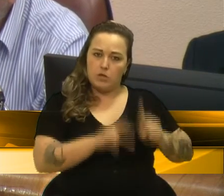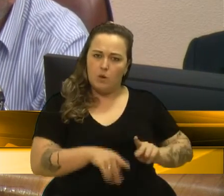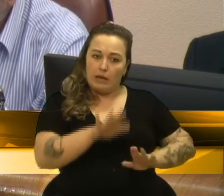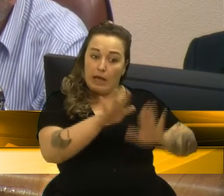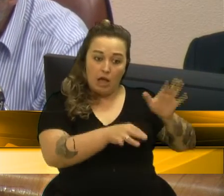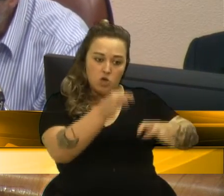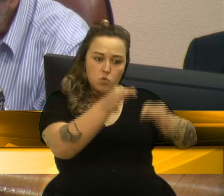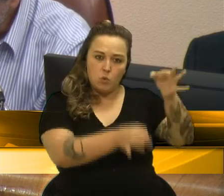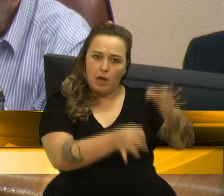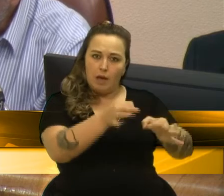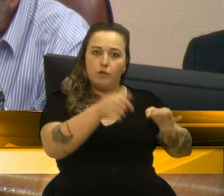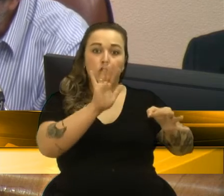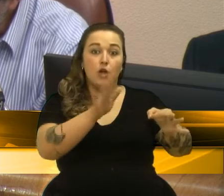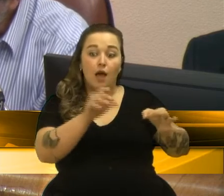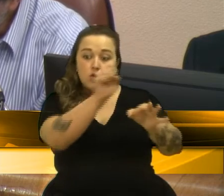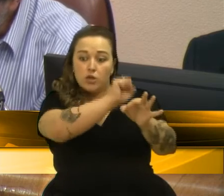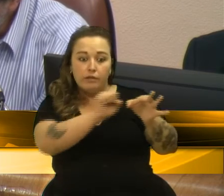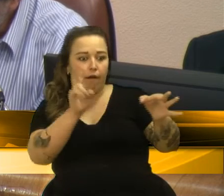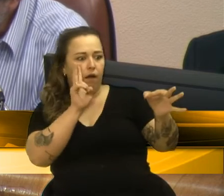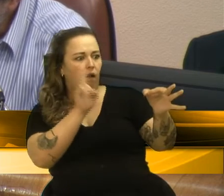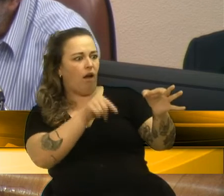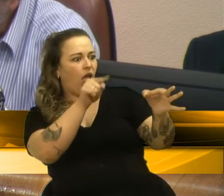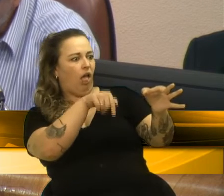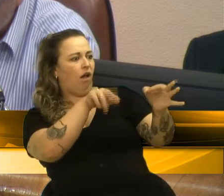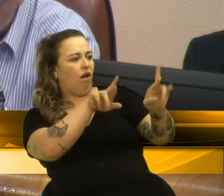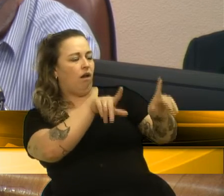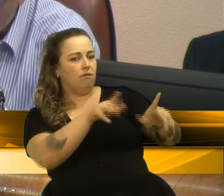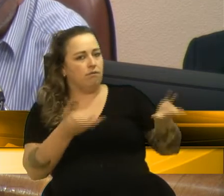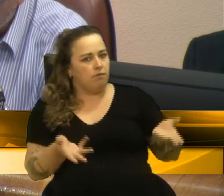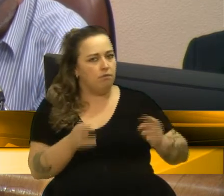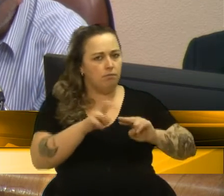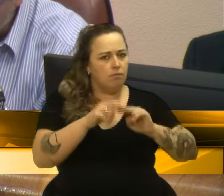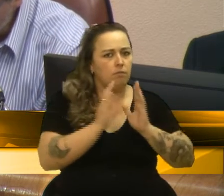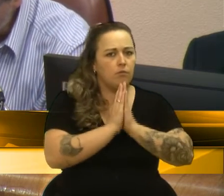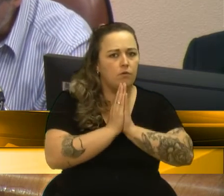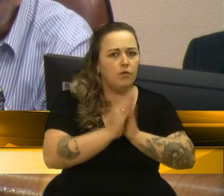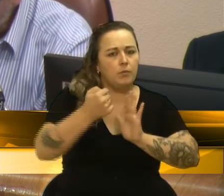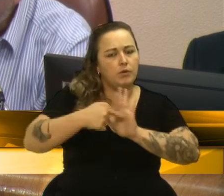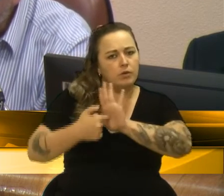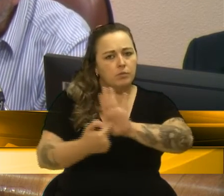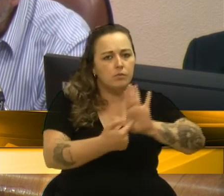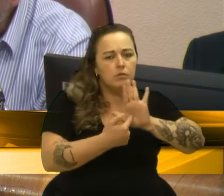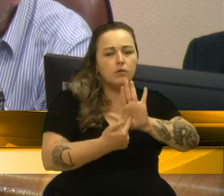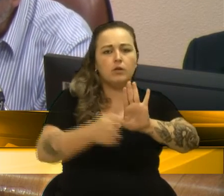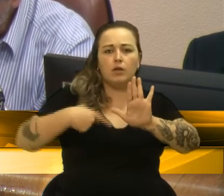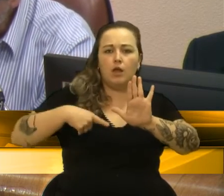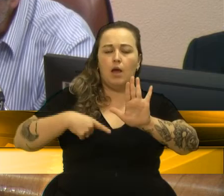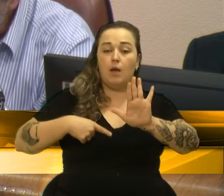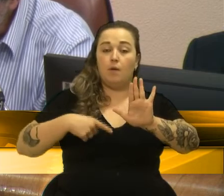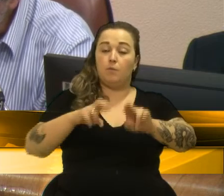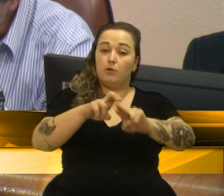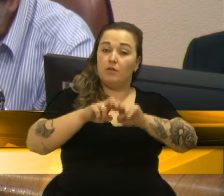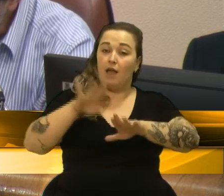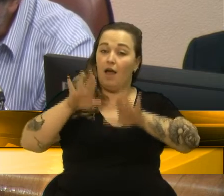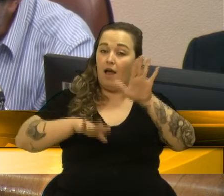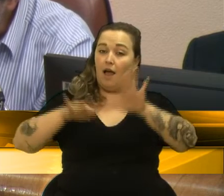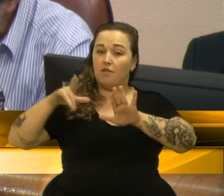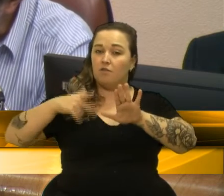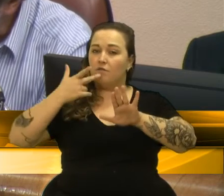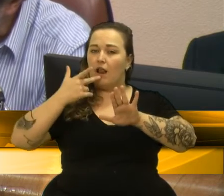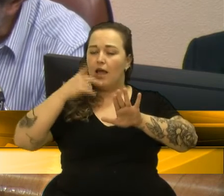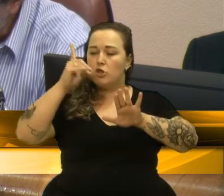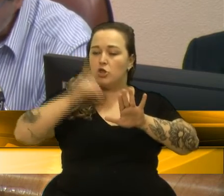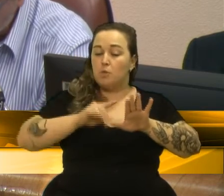julgadas como diferentes. Ações como esta, de cunho arbitrário e ultraconservador, contribuem para restringir os direitos humanos